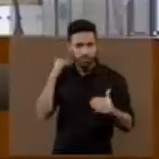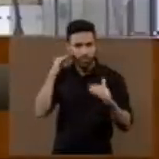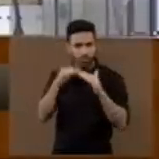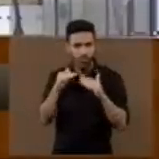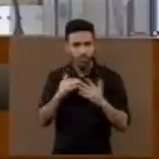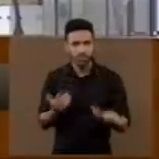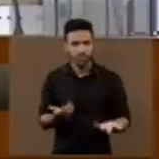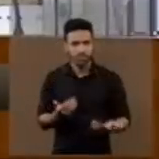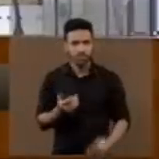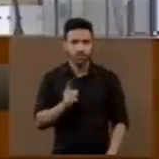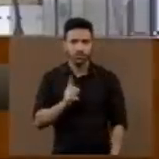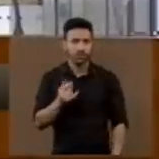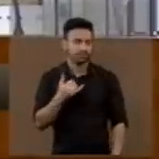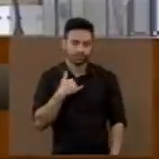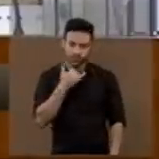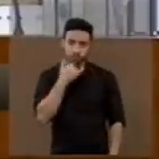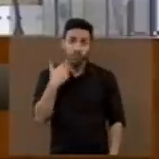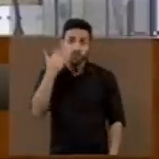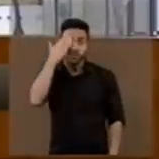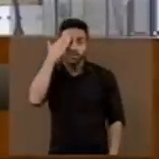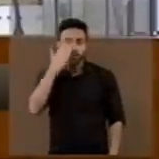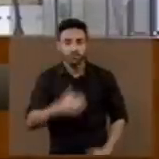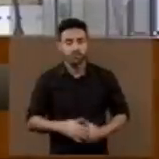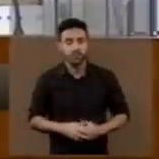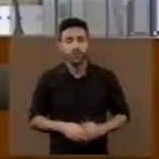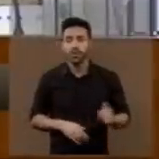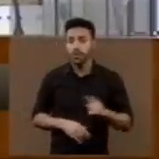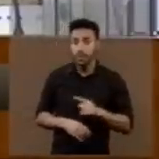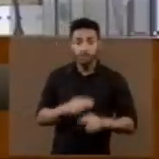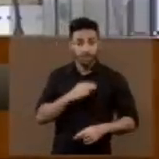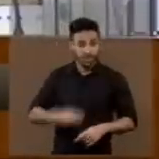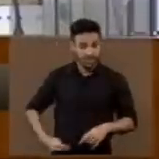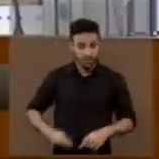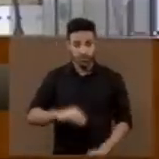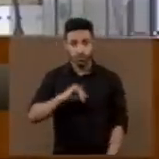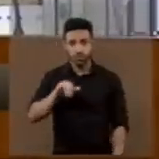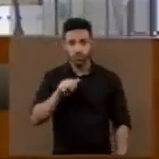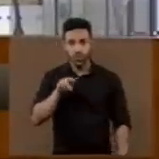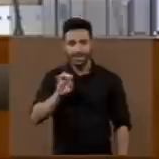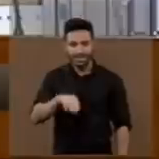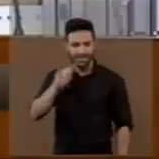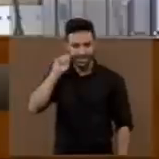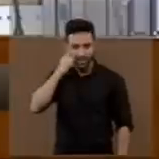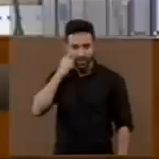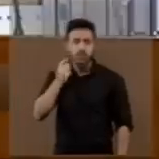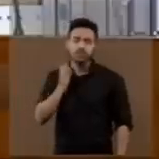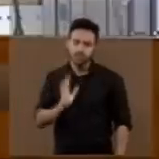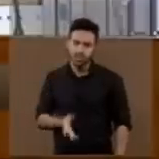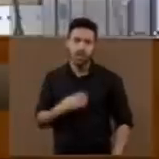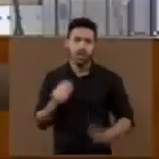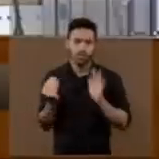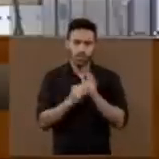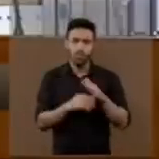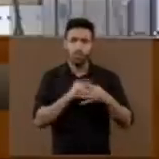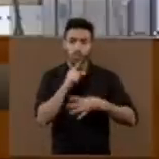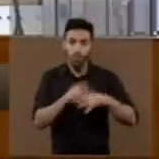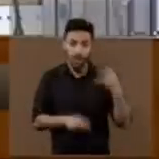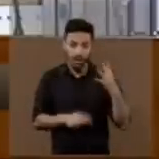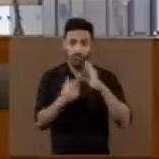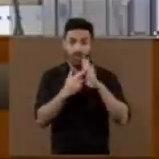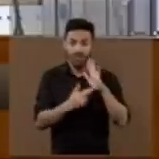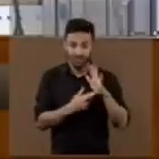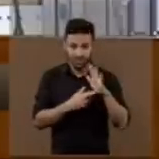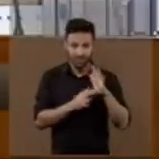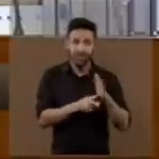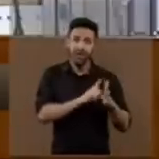entender, então. O ministro Joaquim considerou o quadro normativo existente na data